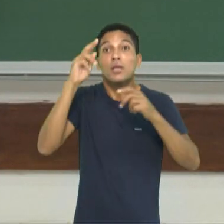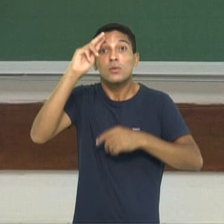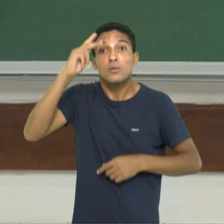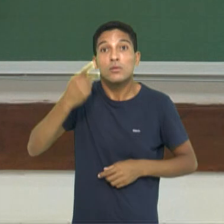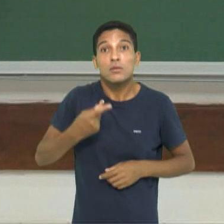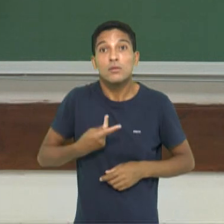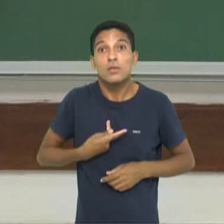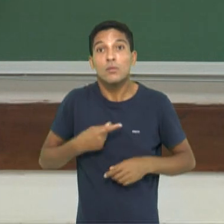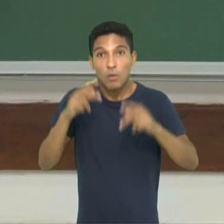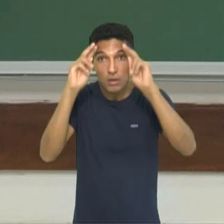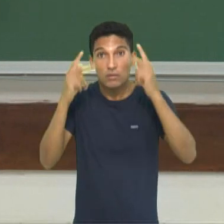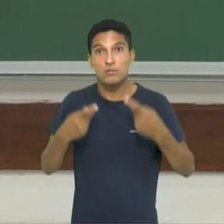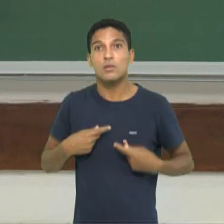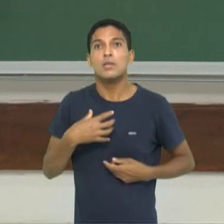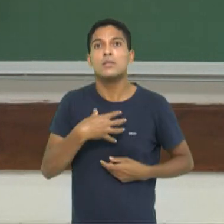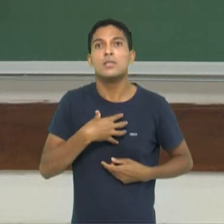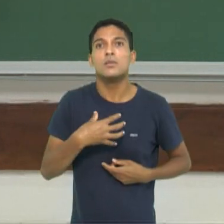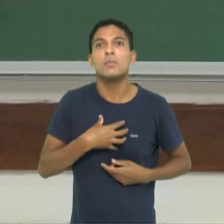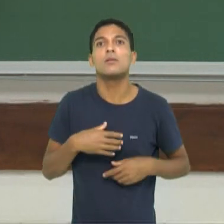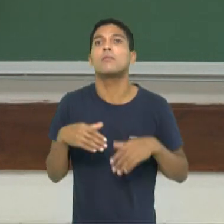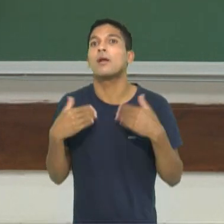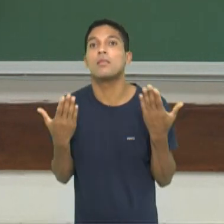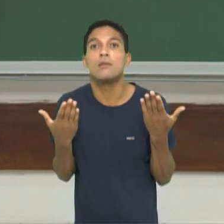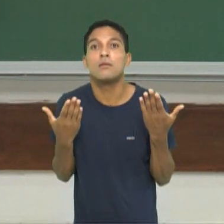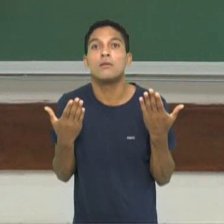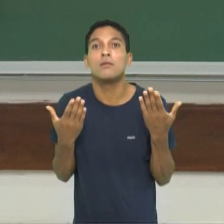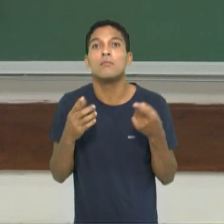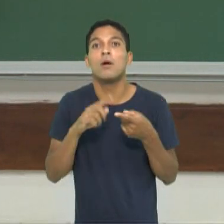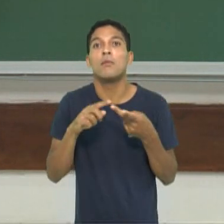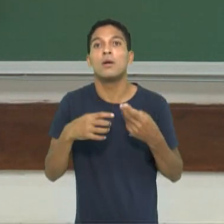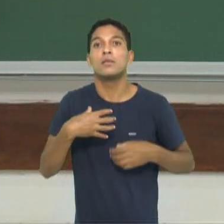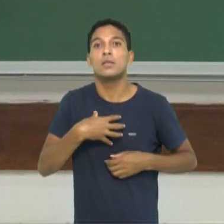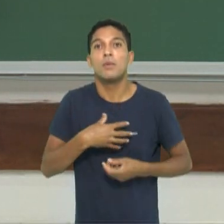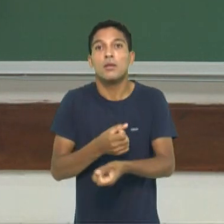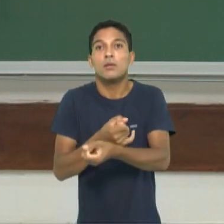pelos filósofos modernos como principal objetivo da linguagem artística.